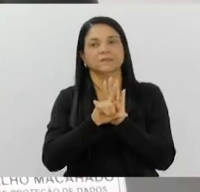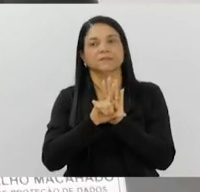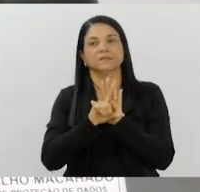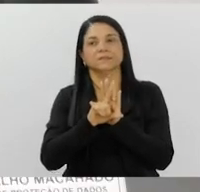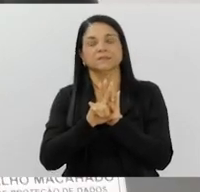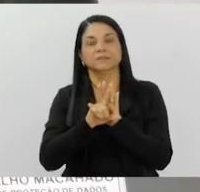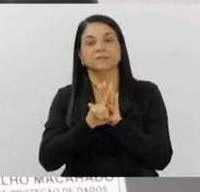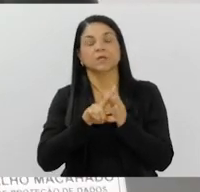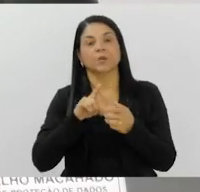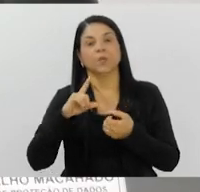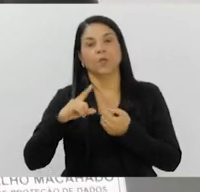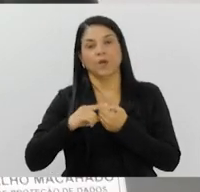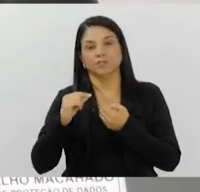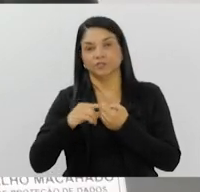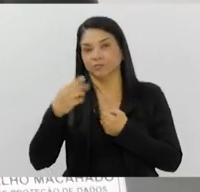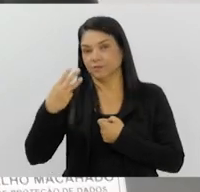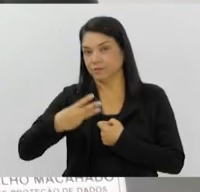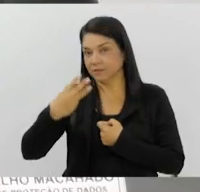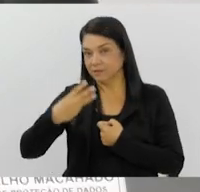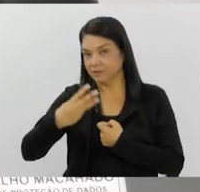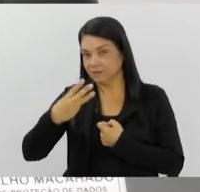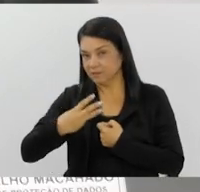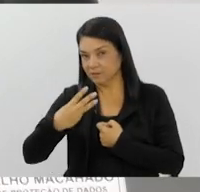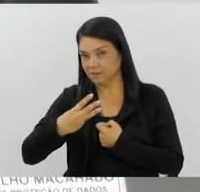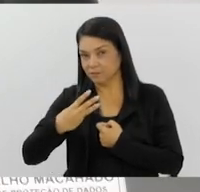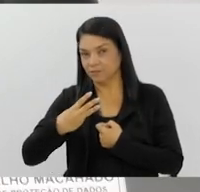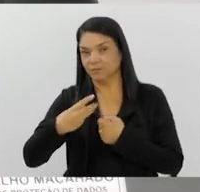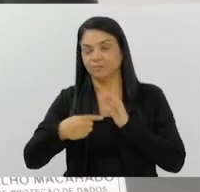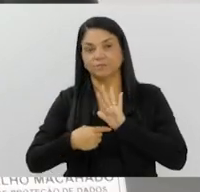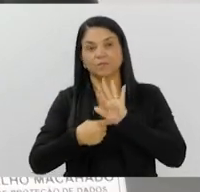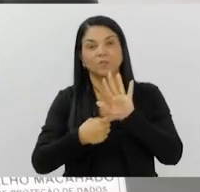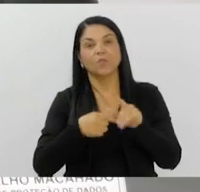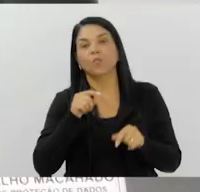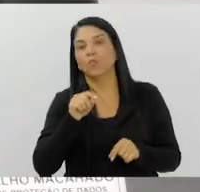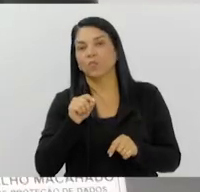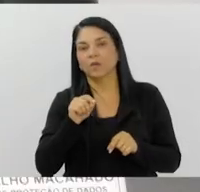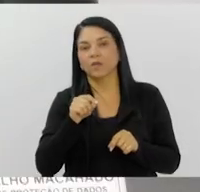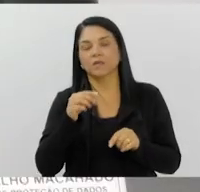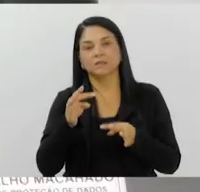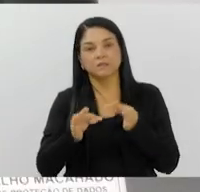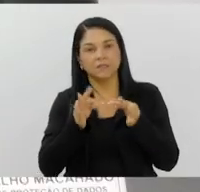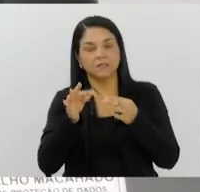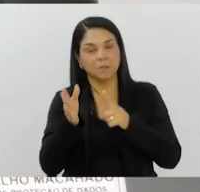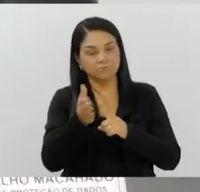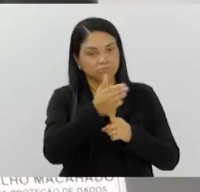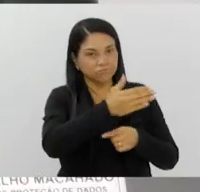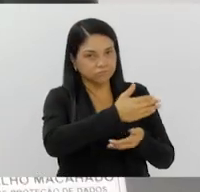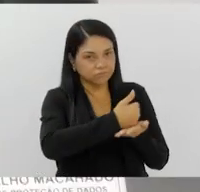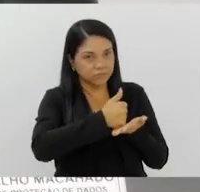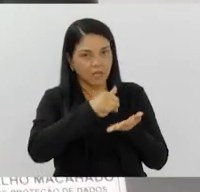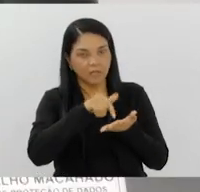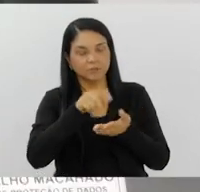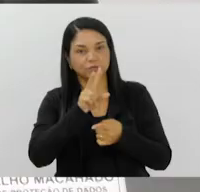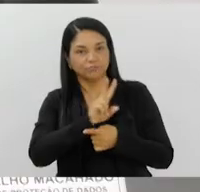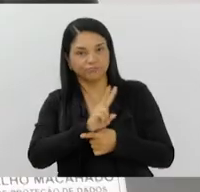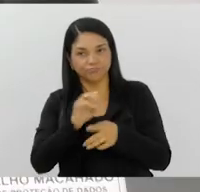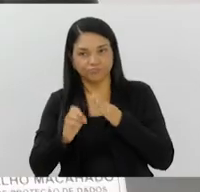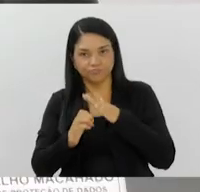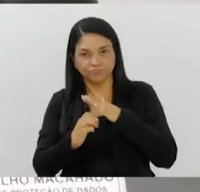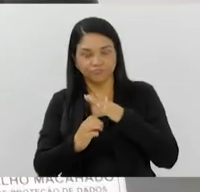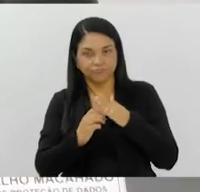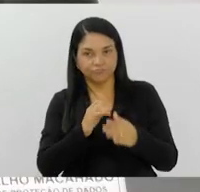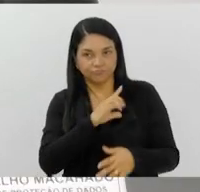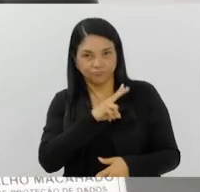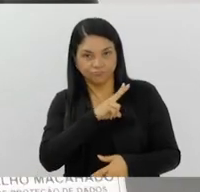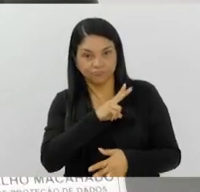e o Artigo terceiro ele traz justamente aquelas situações em que nós temos tratamento de dados pessoais para fins exclusivos de Segurança